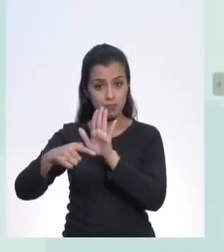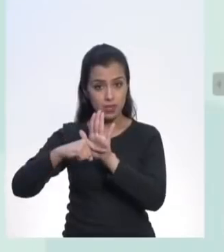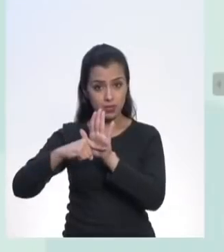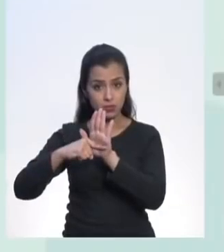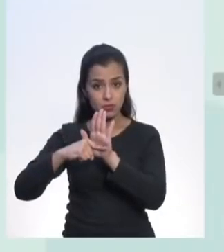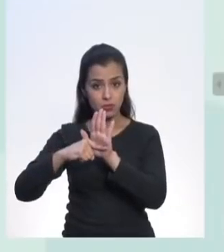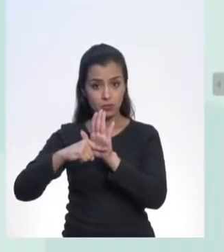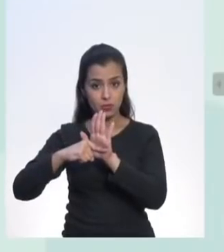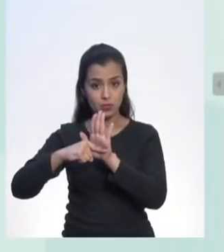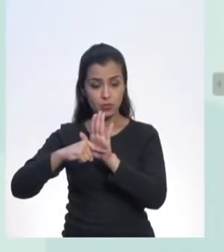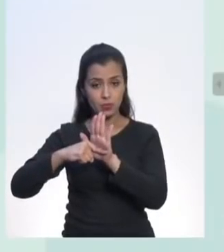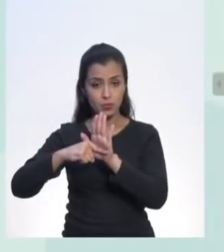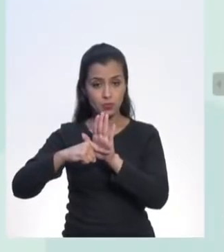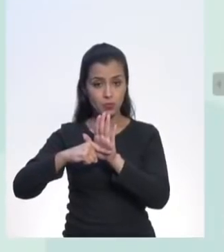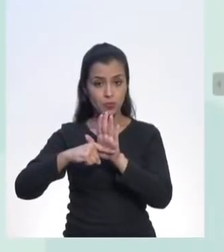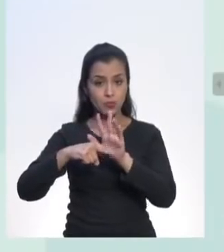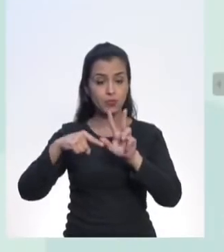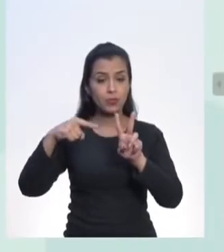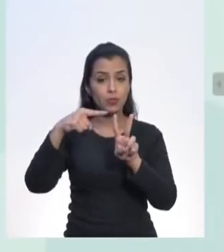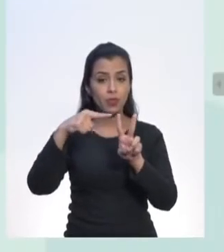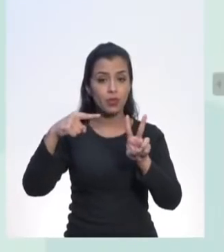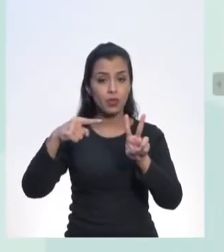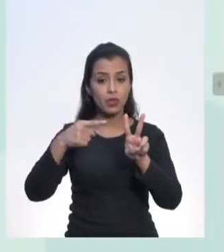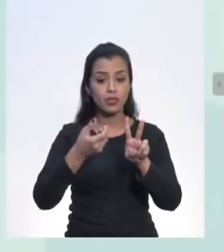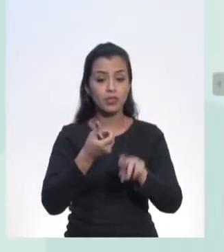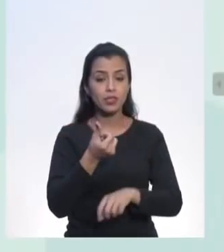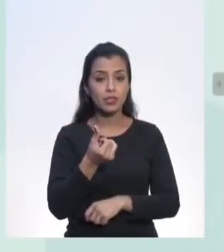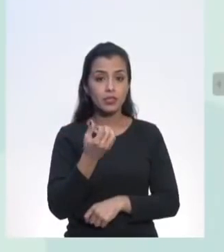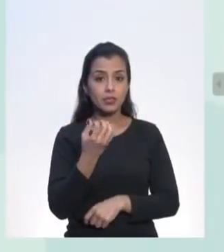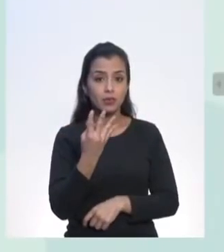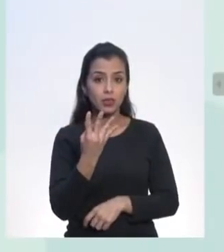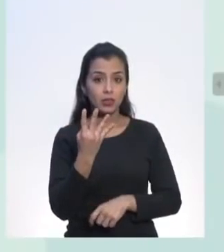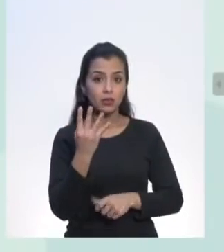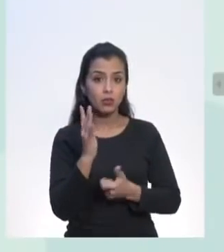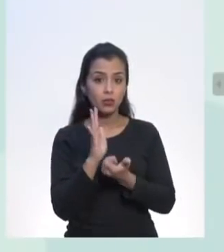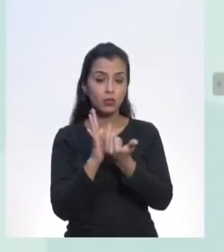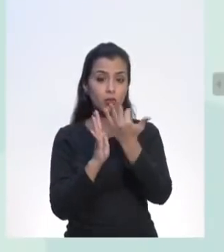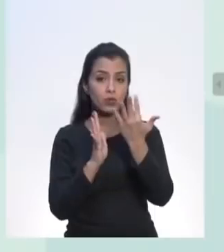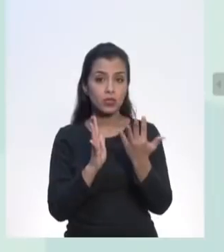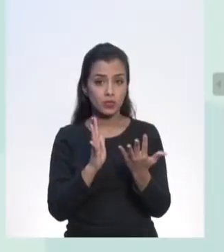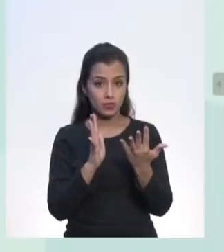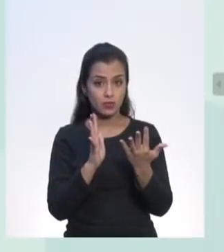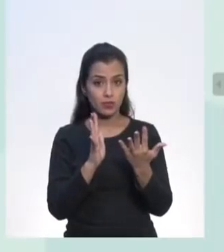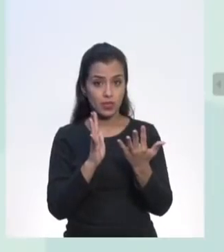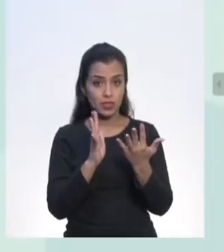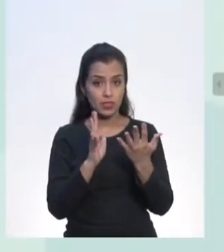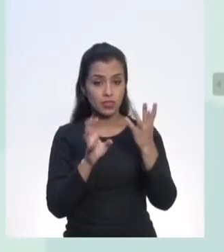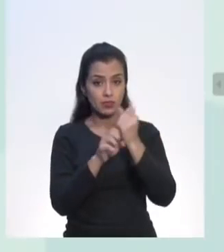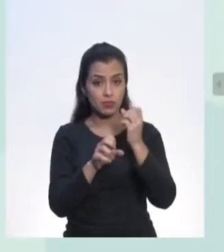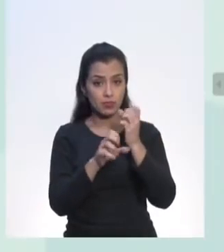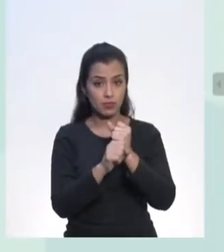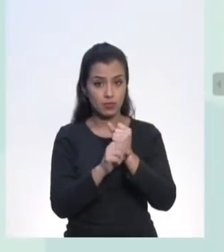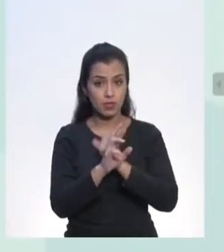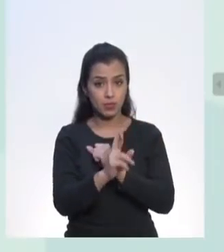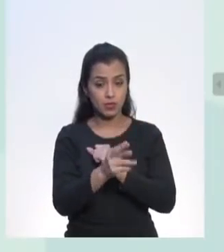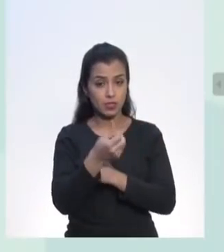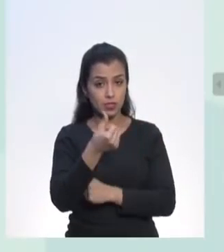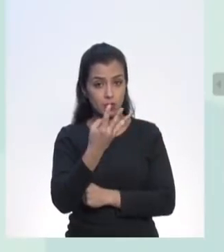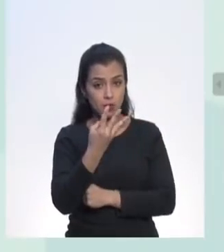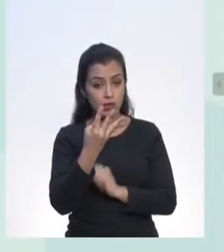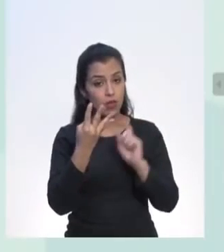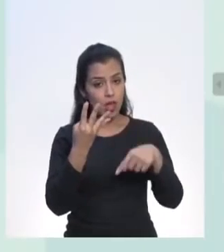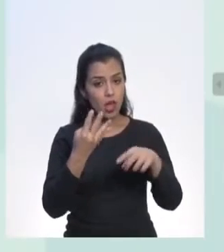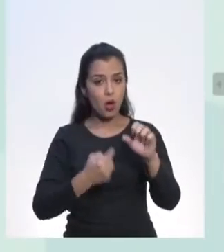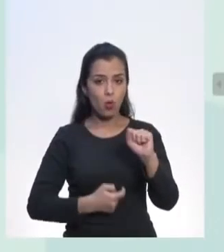de 64. O número que multiplicado por ele mesmo dá 64. É o 8, que é 8 vezes 8.